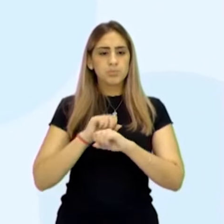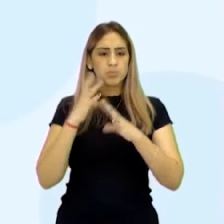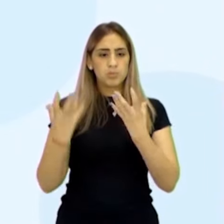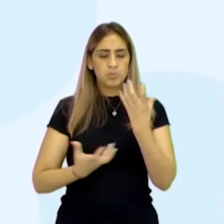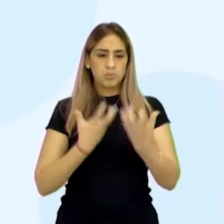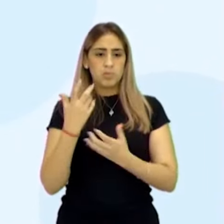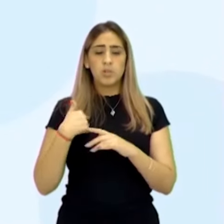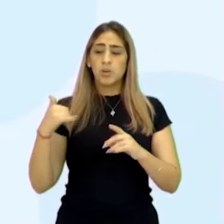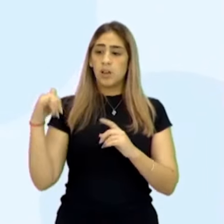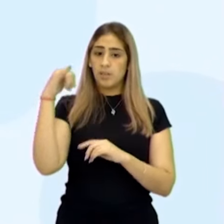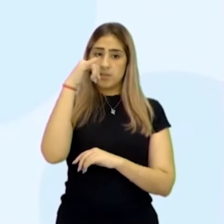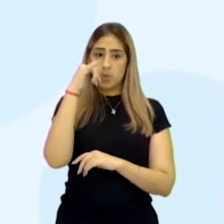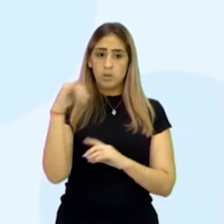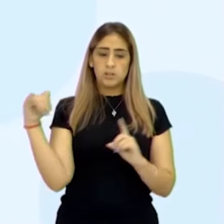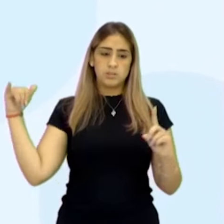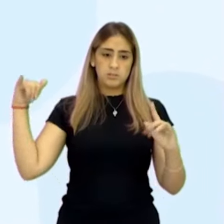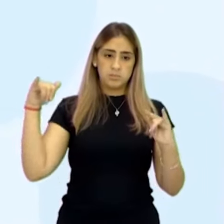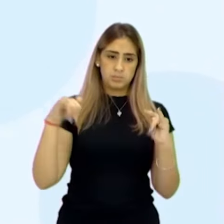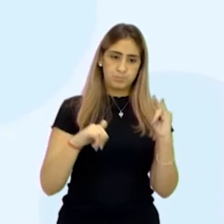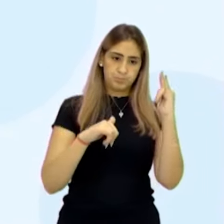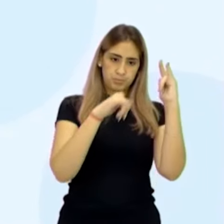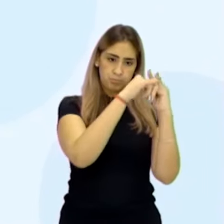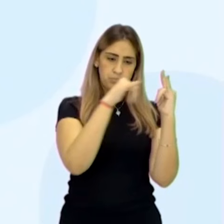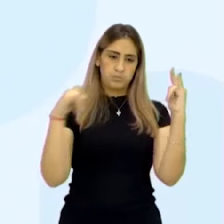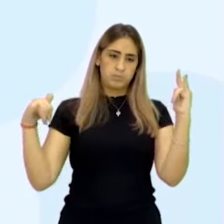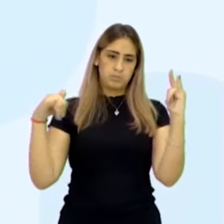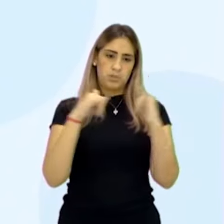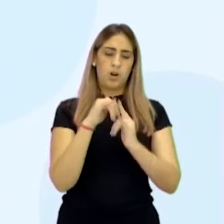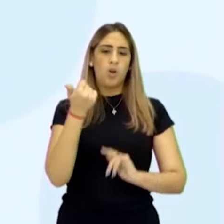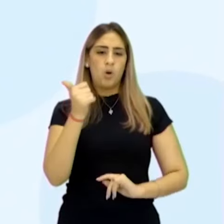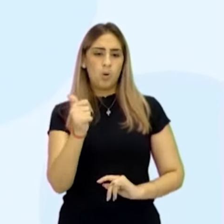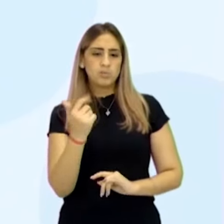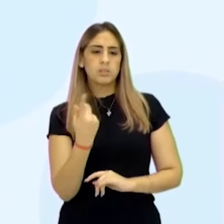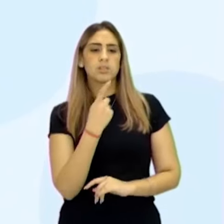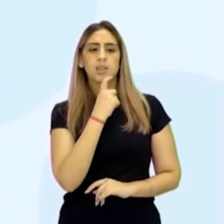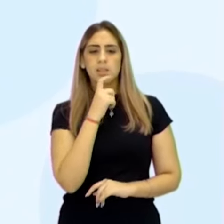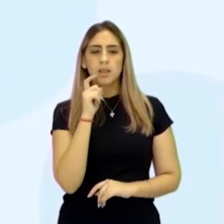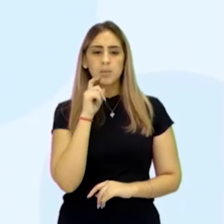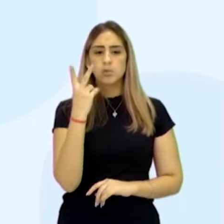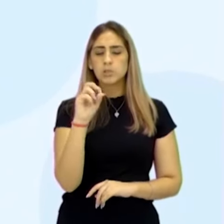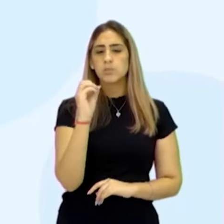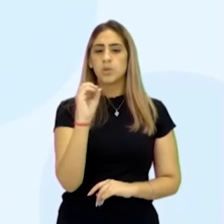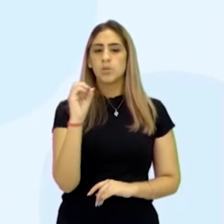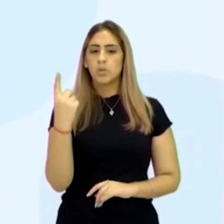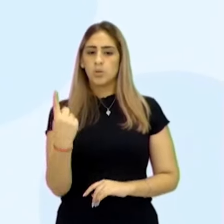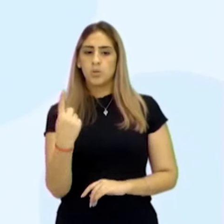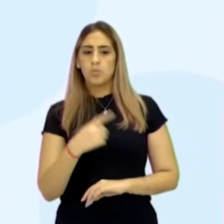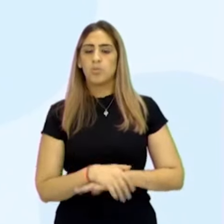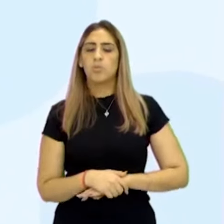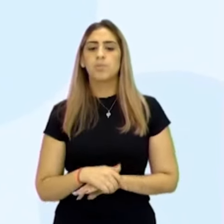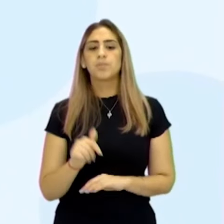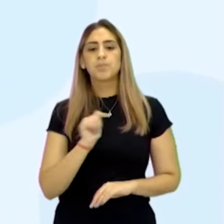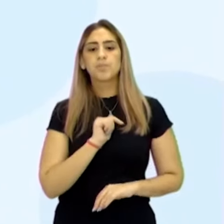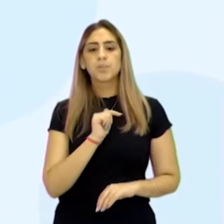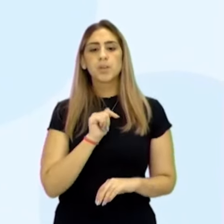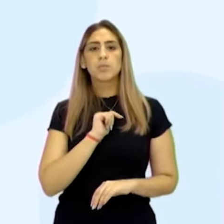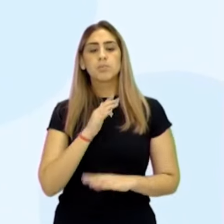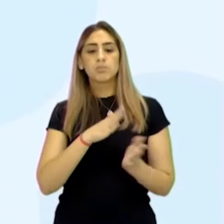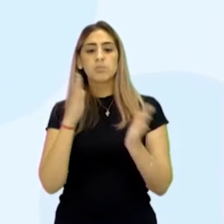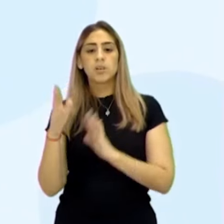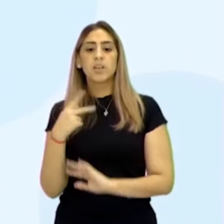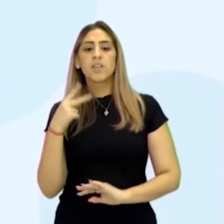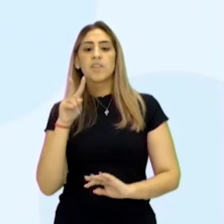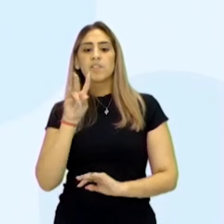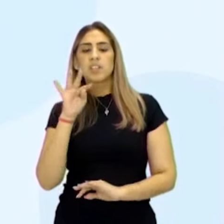por aviões, em 11 de setembro de 2001, né? Do outro lado, nós temos a marcha pelas vítimas